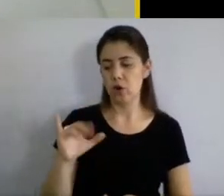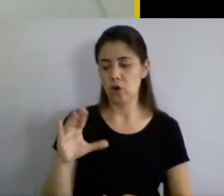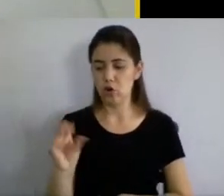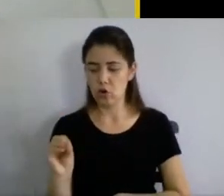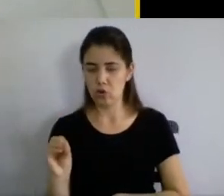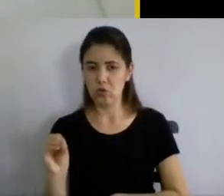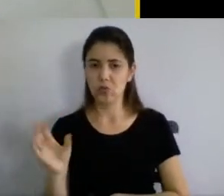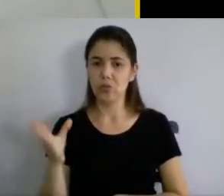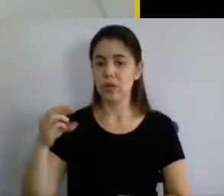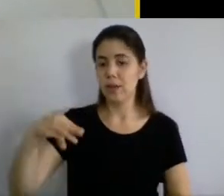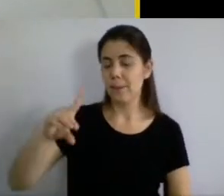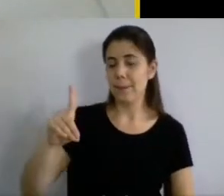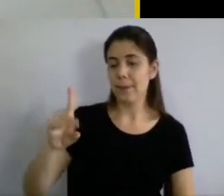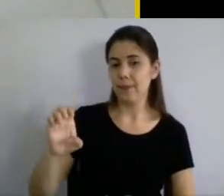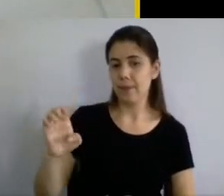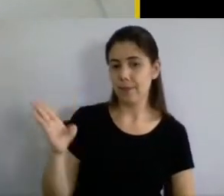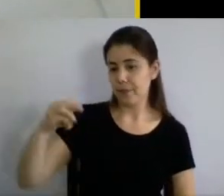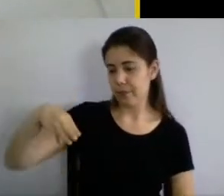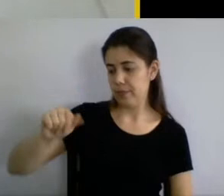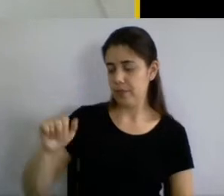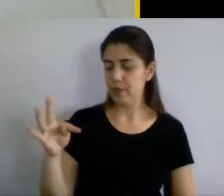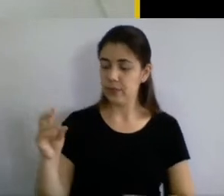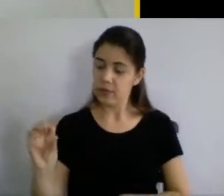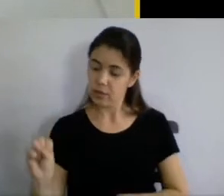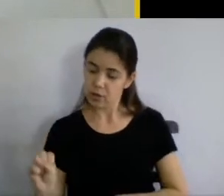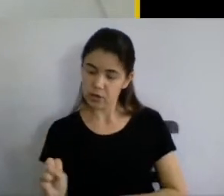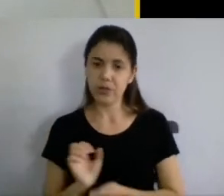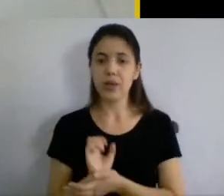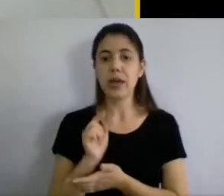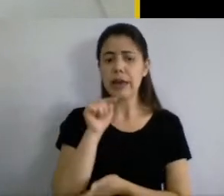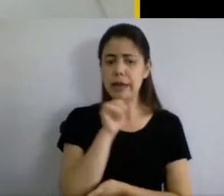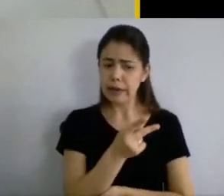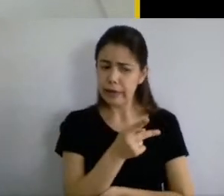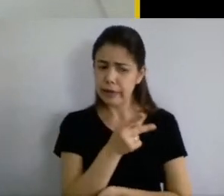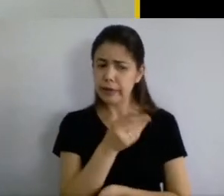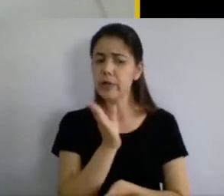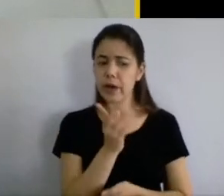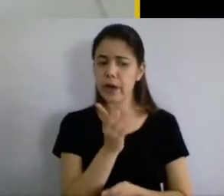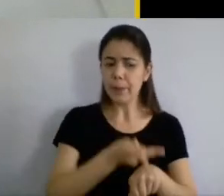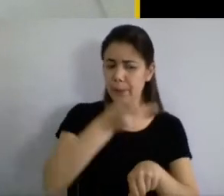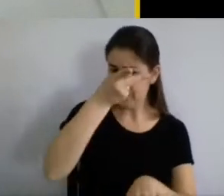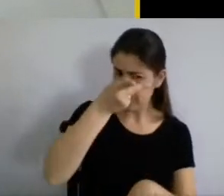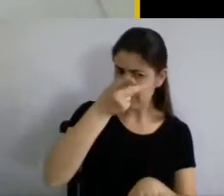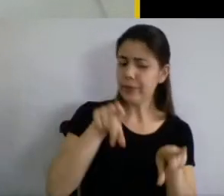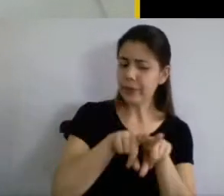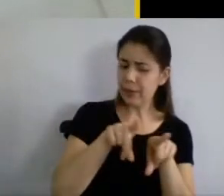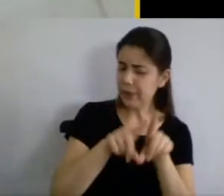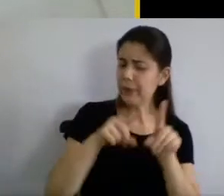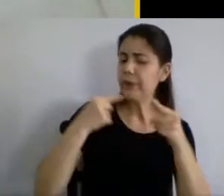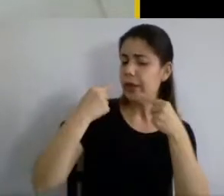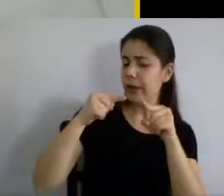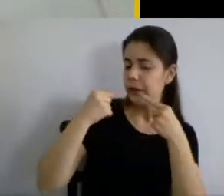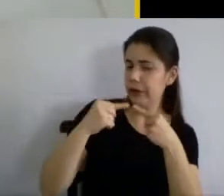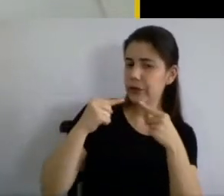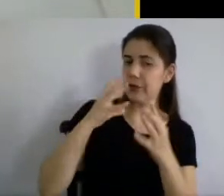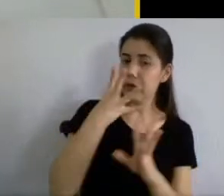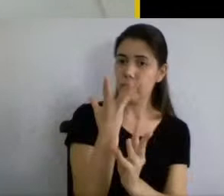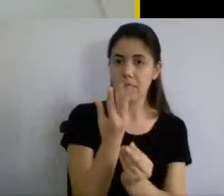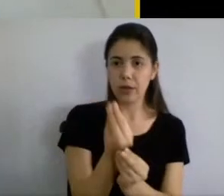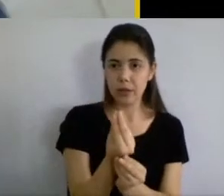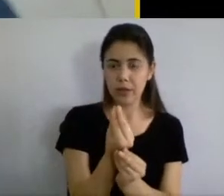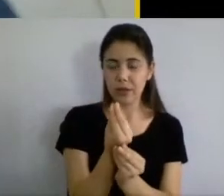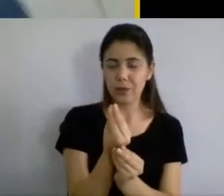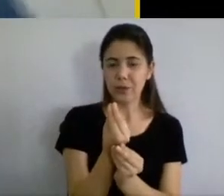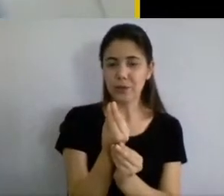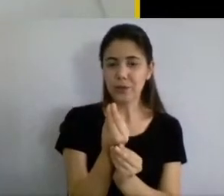Marcelo Moreira ganharam o Grande Prêmio da Crítica da Associação Paulista de Críticos de Arte, em 2015.